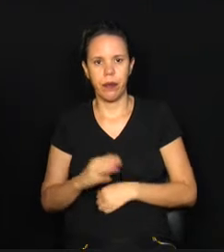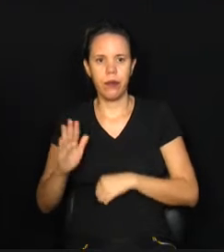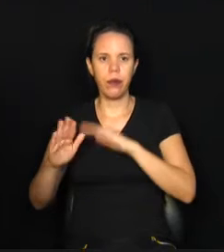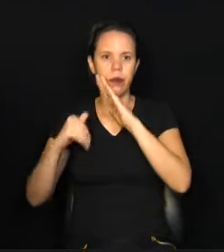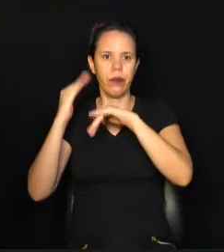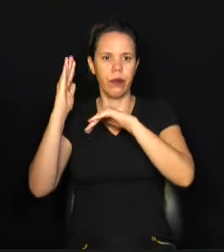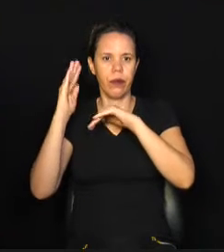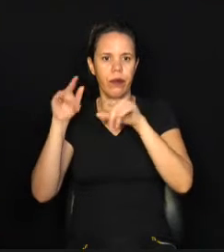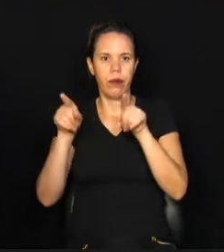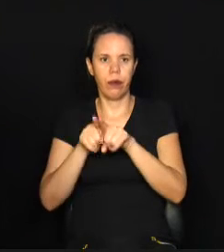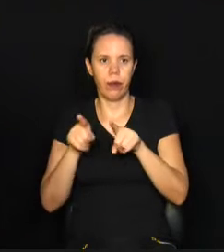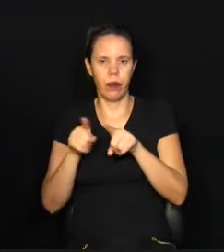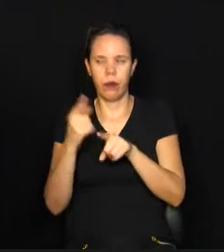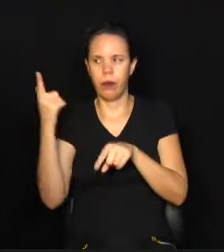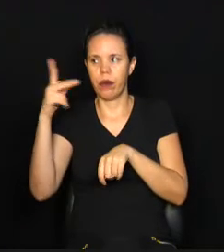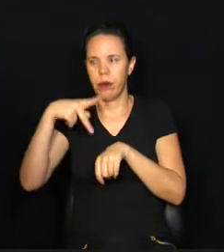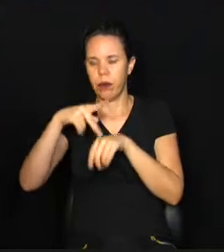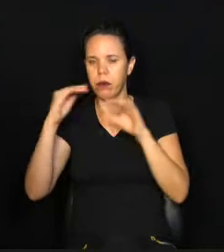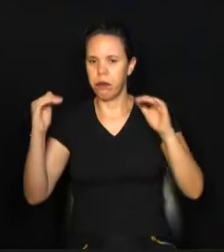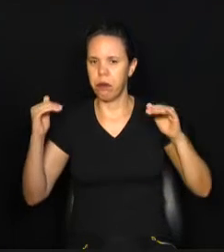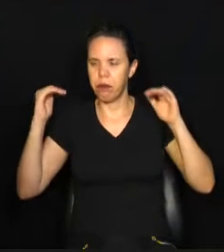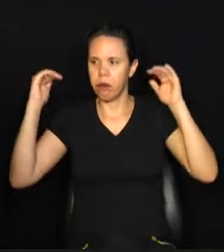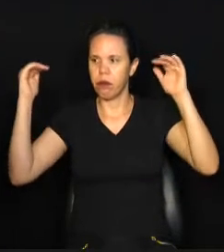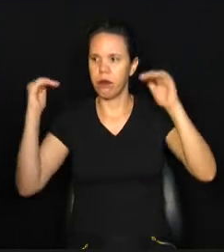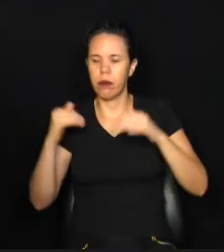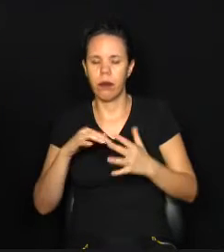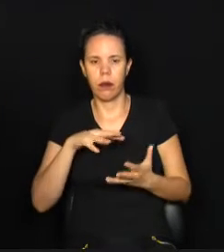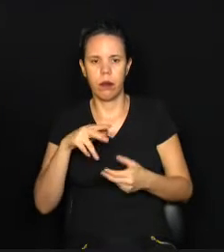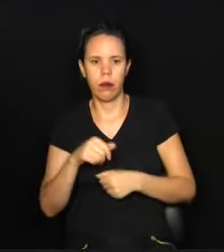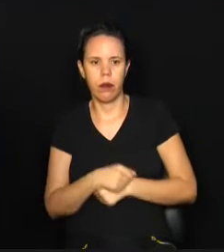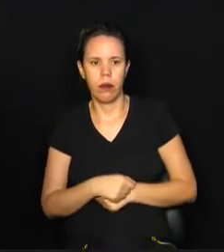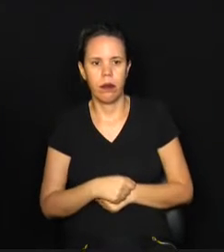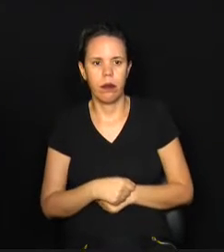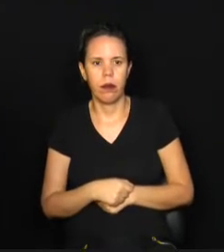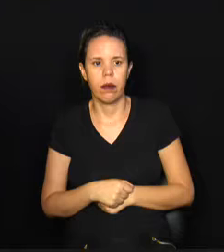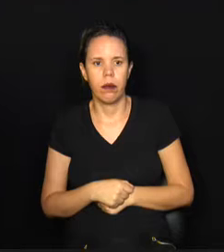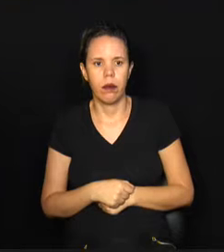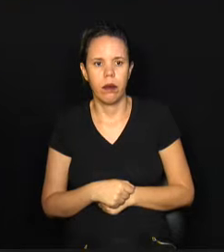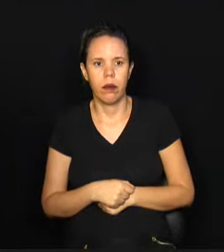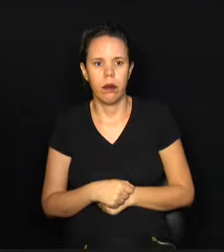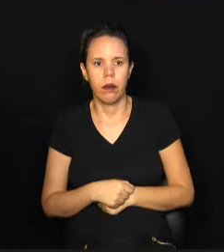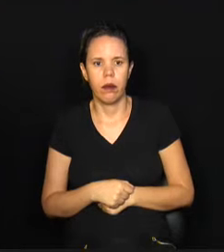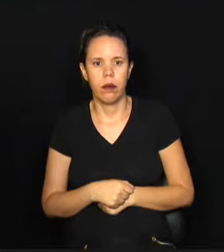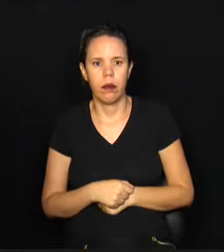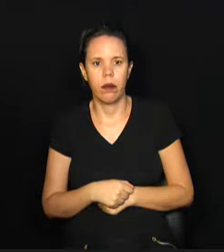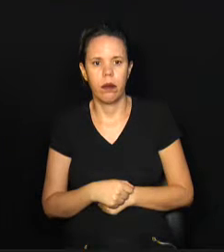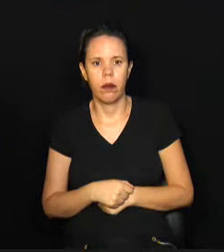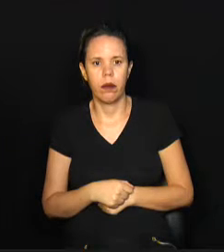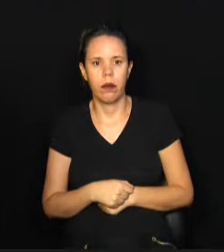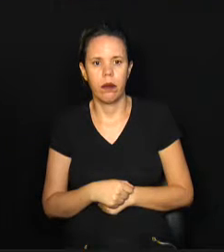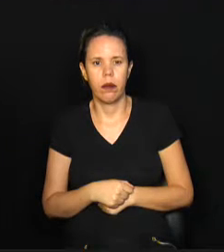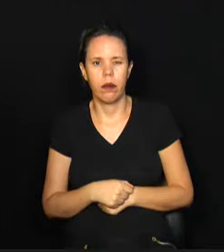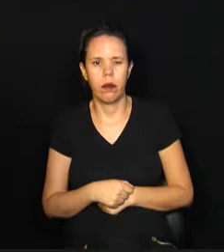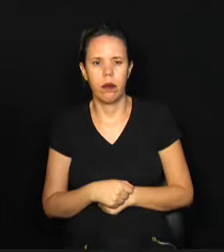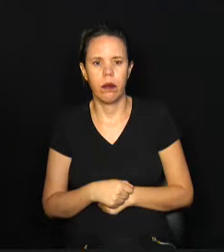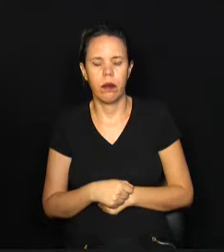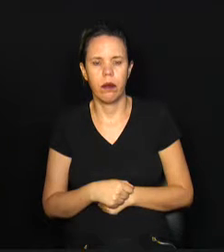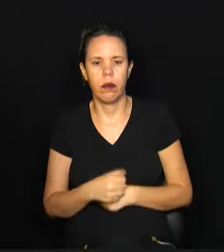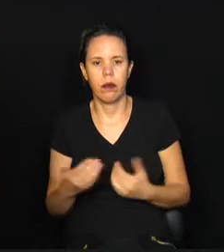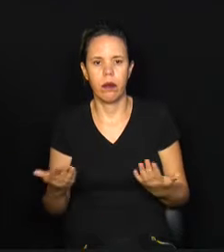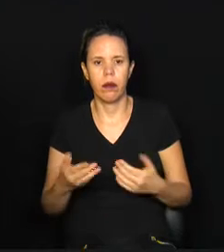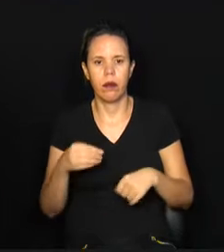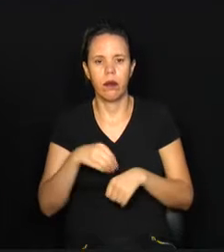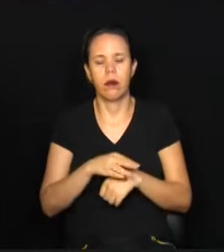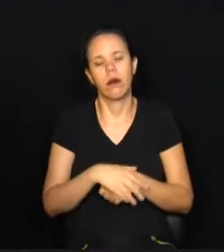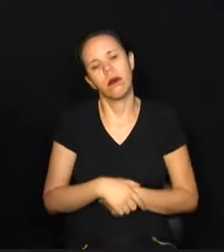desenvolvidos, né, chamado de primeiro mundo e tal. Porém, eu vou passar a palavra agora